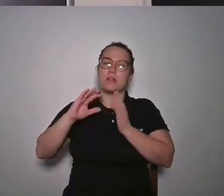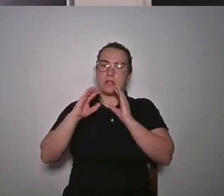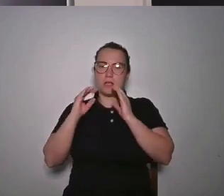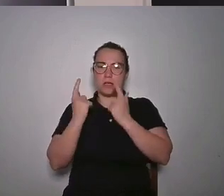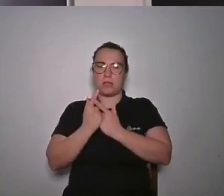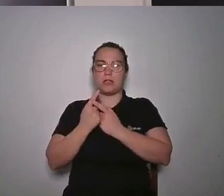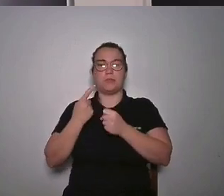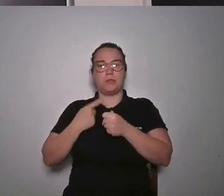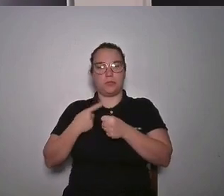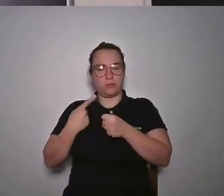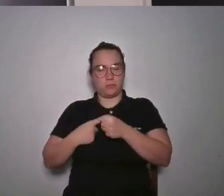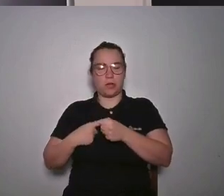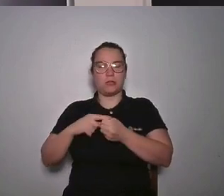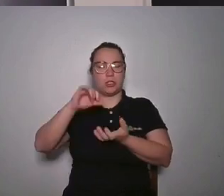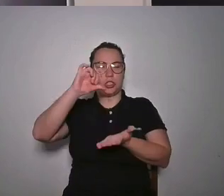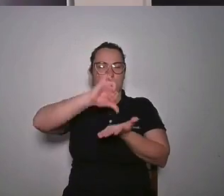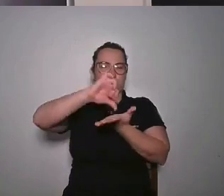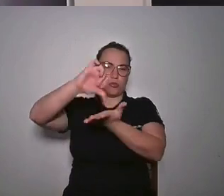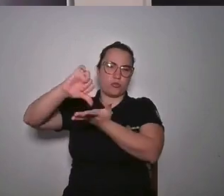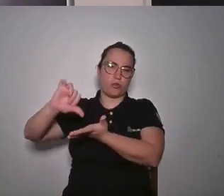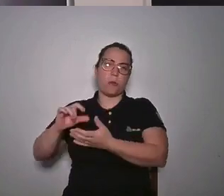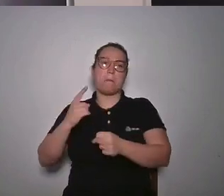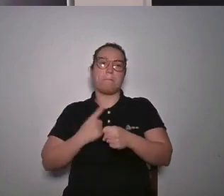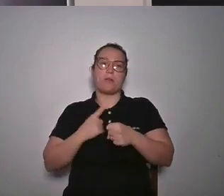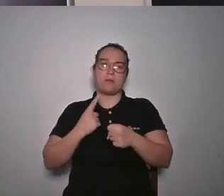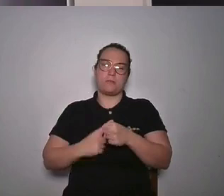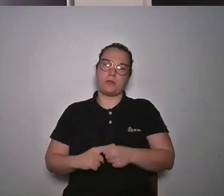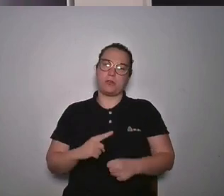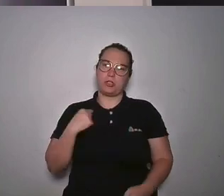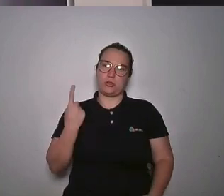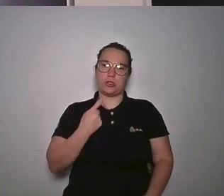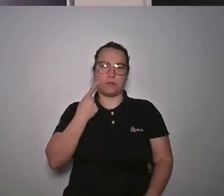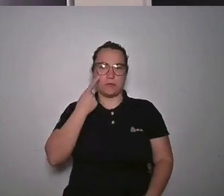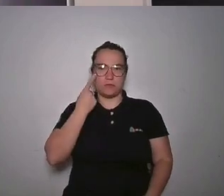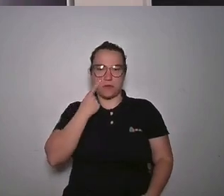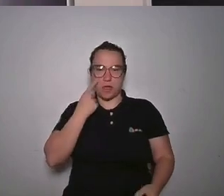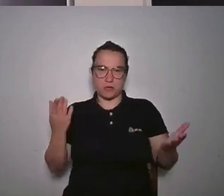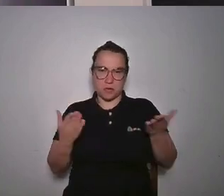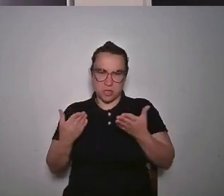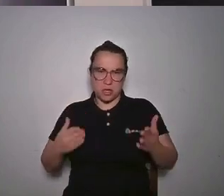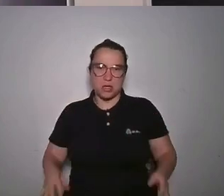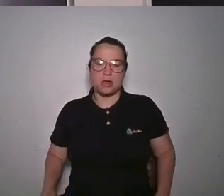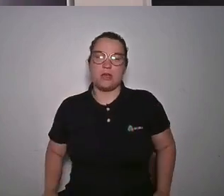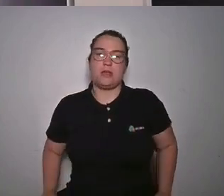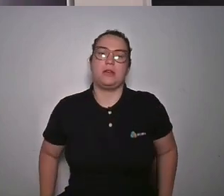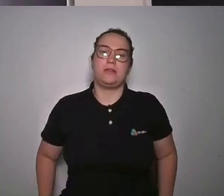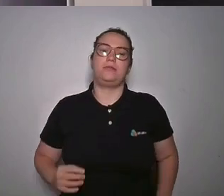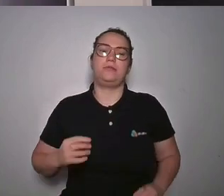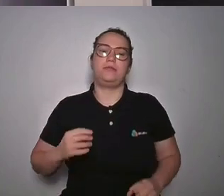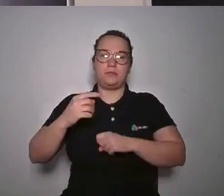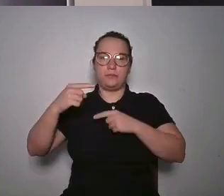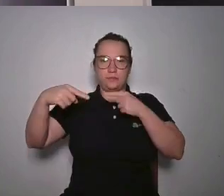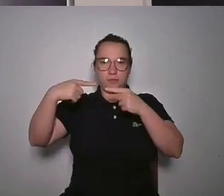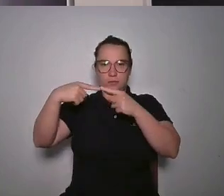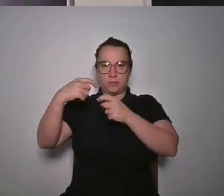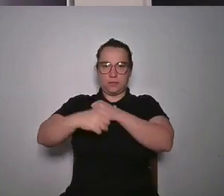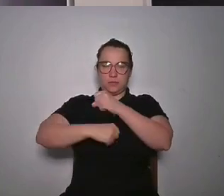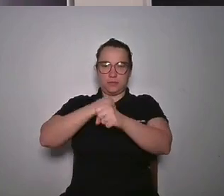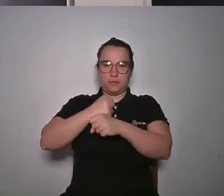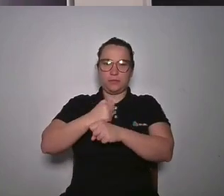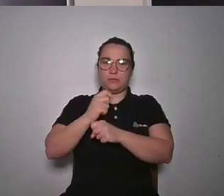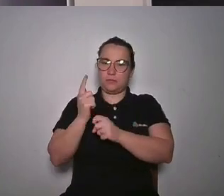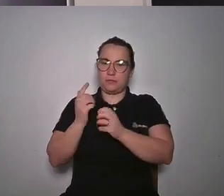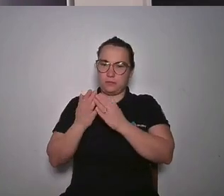nos órgãos, os órgãos municipais, que nós vamos ver agora. As metas anuais de despesas do município de Guaíra,